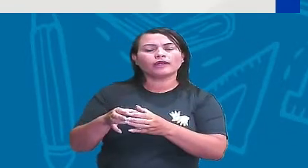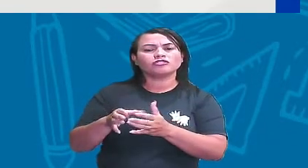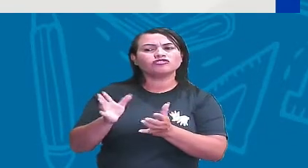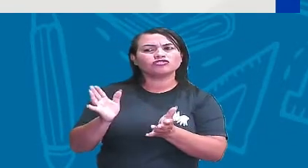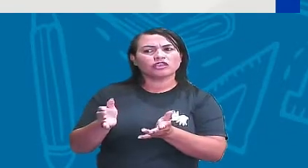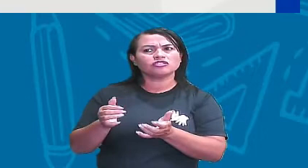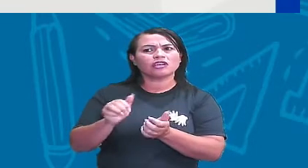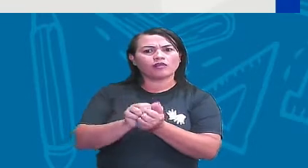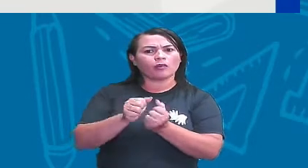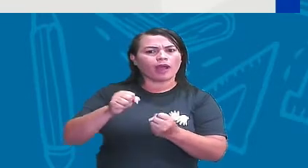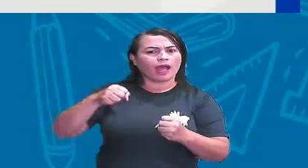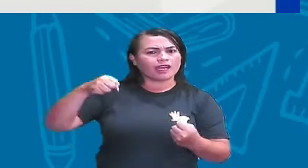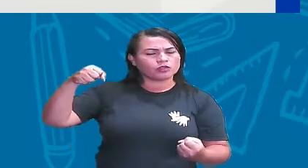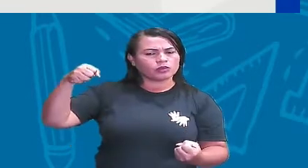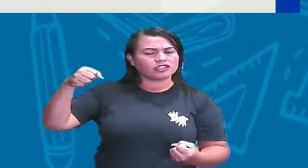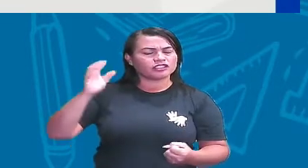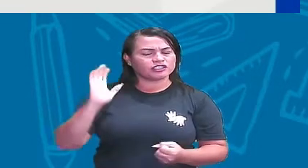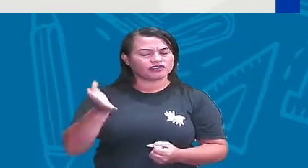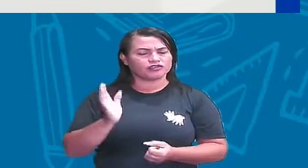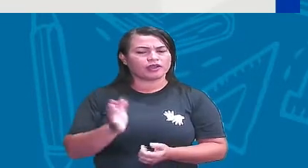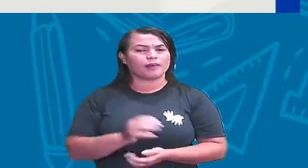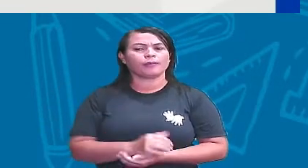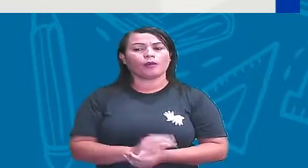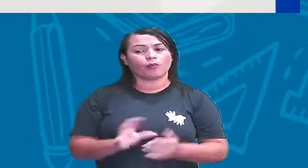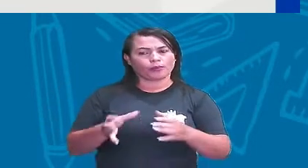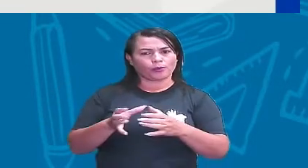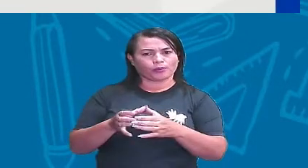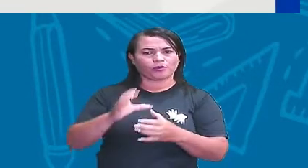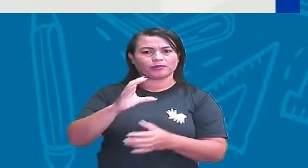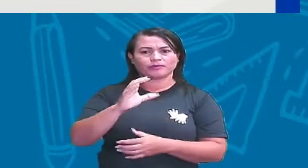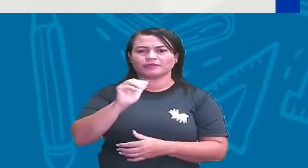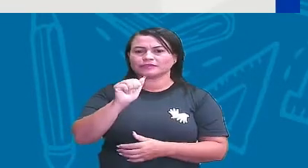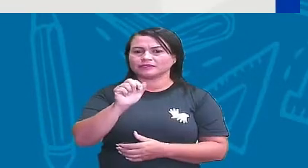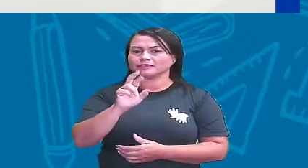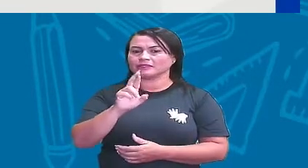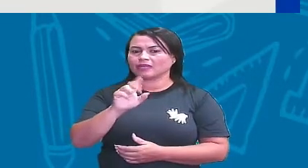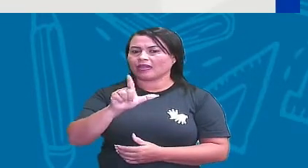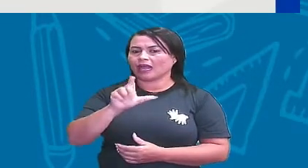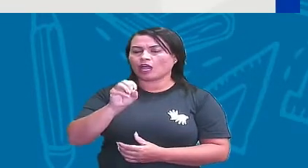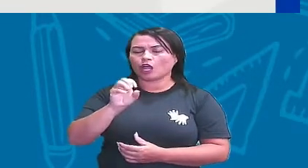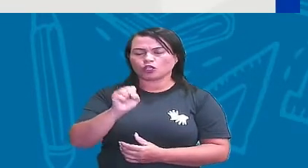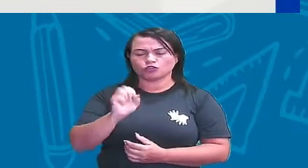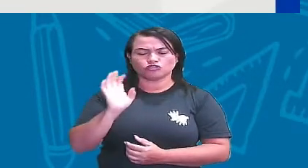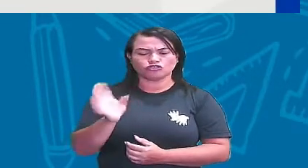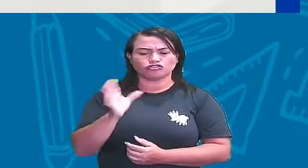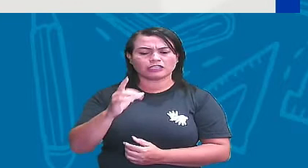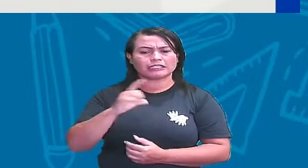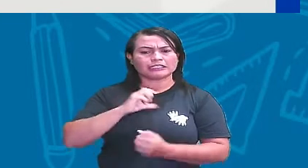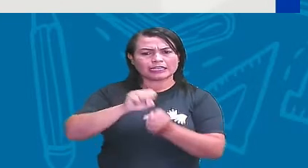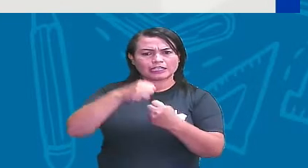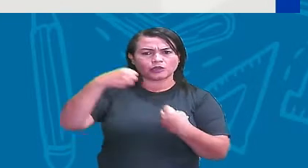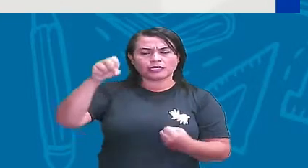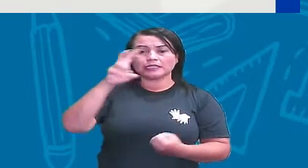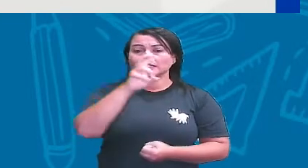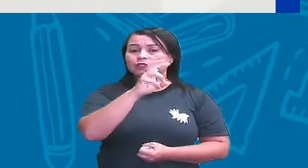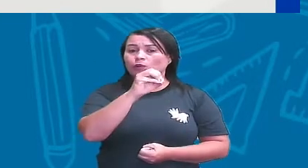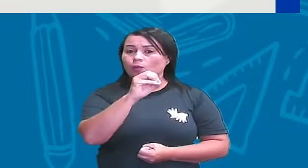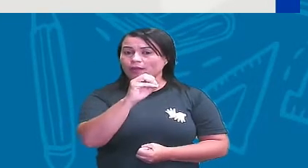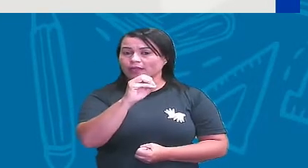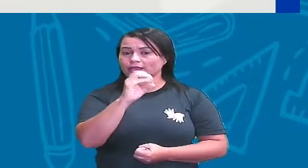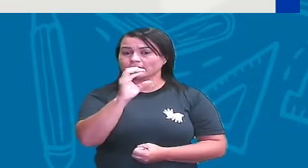todo, a gente já aí se familiarizando, né? Com cartolinas que mediam 50 centímetros